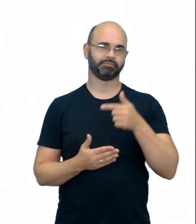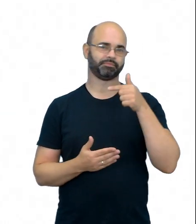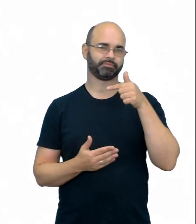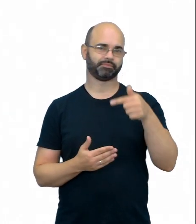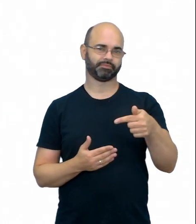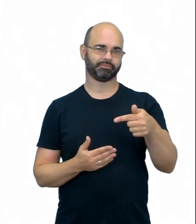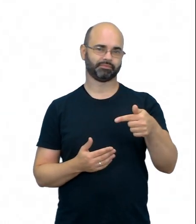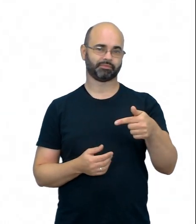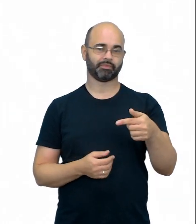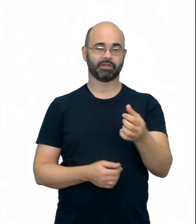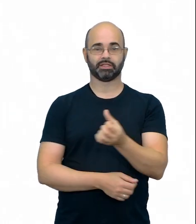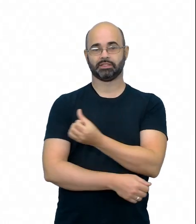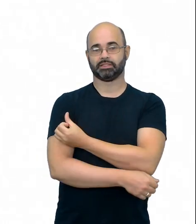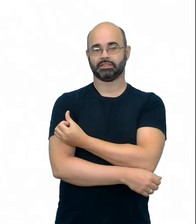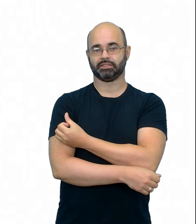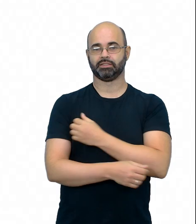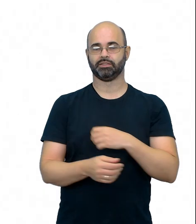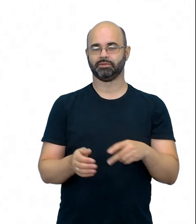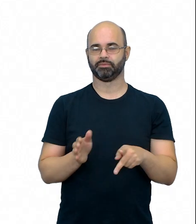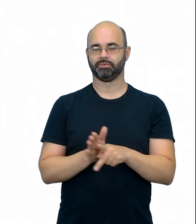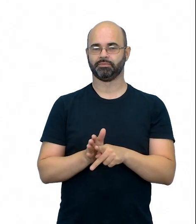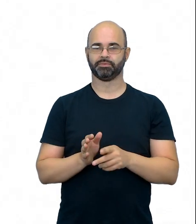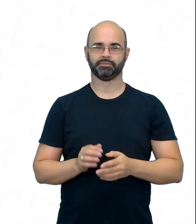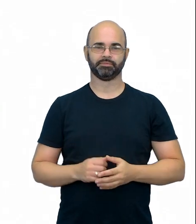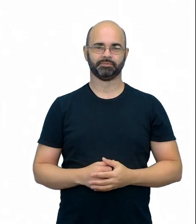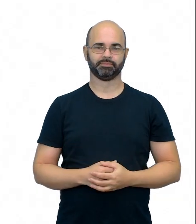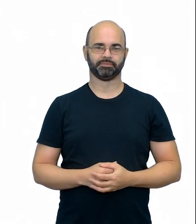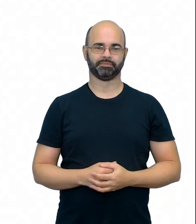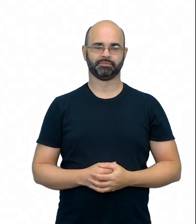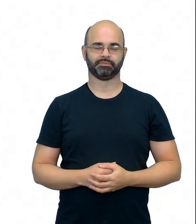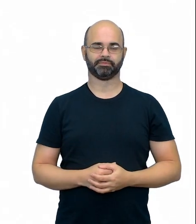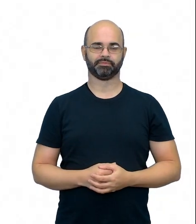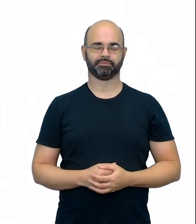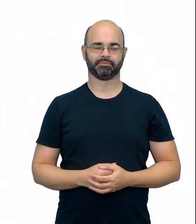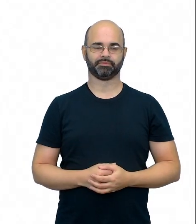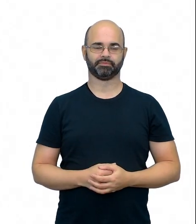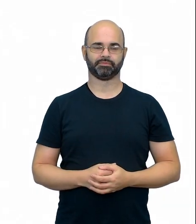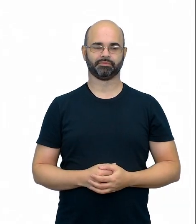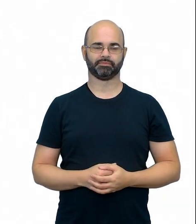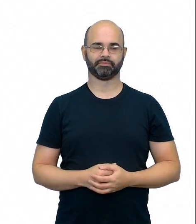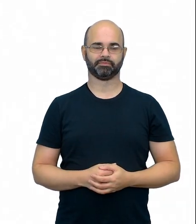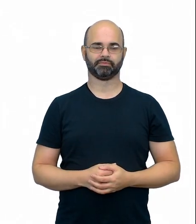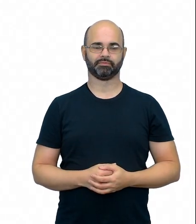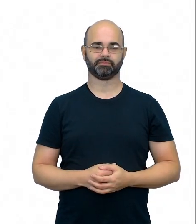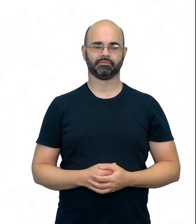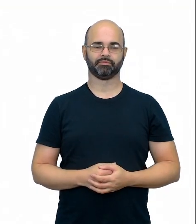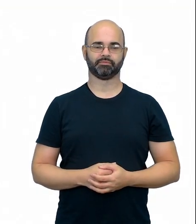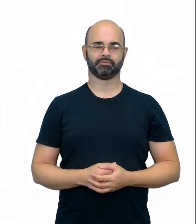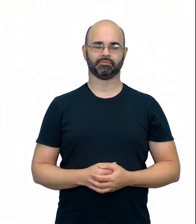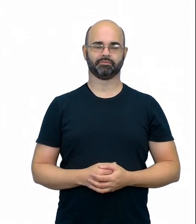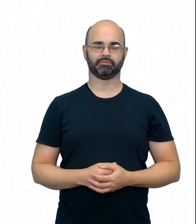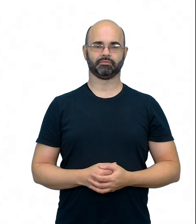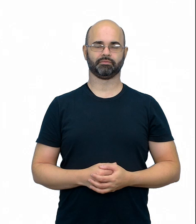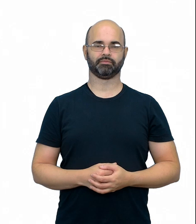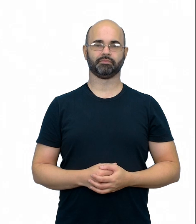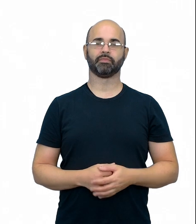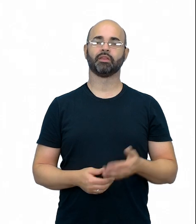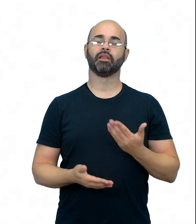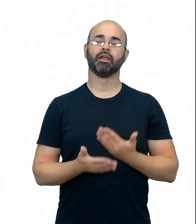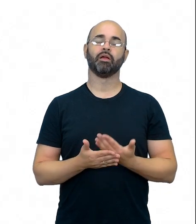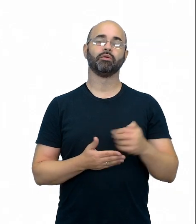do sexto ano do ensino fundamental. Então, essa aula, ela foi escolhida pois ela se conecta com a